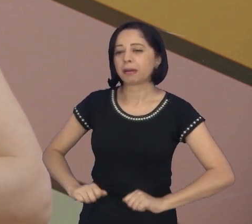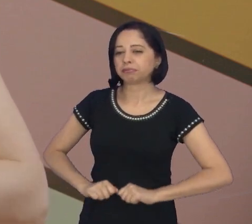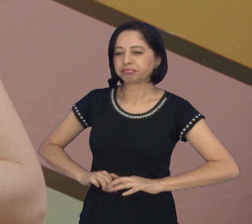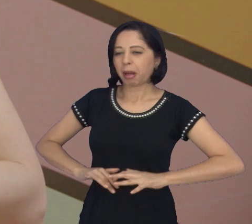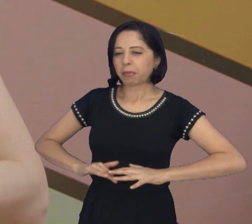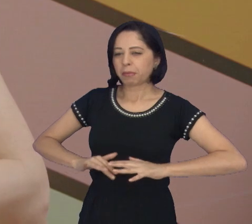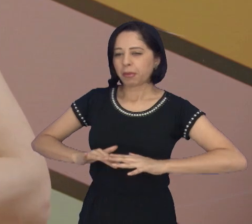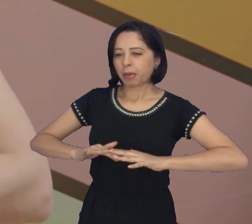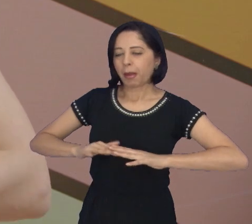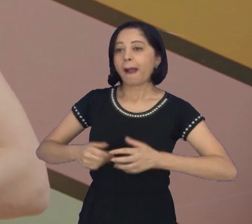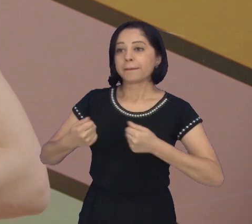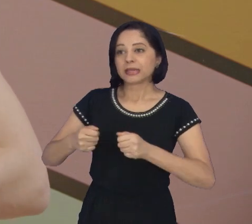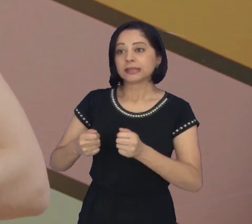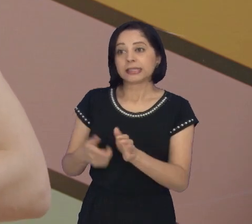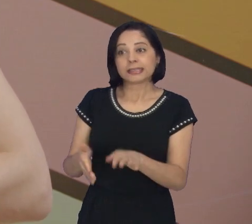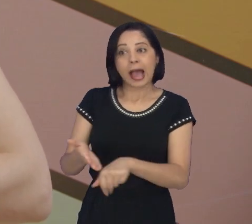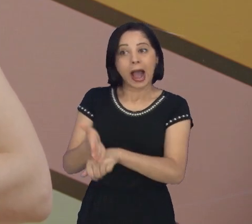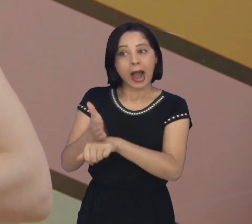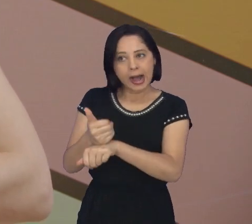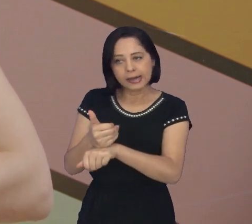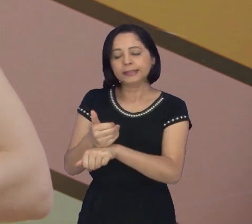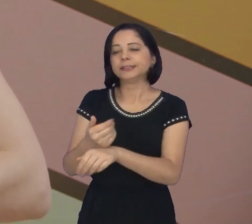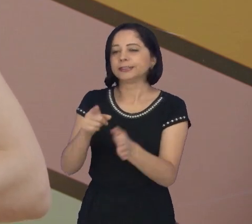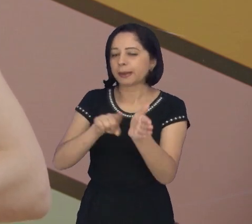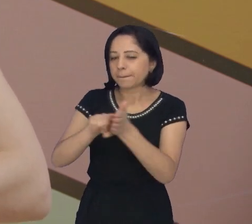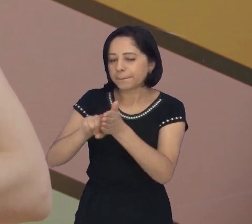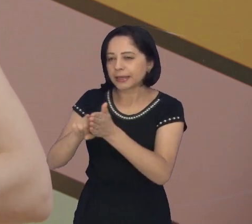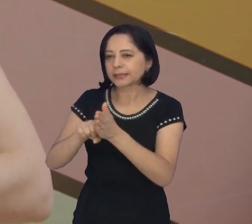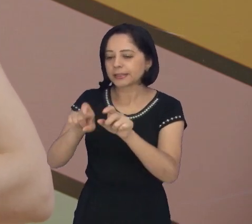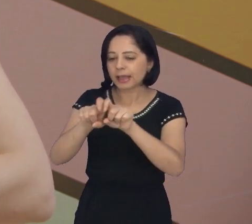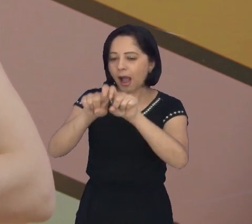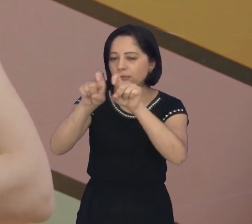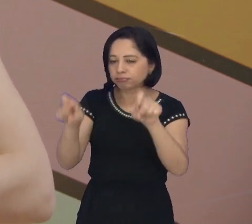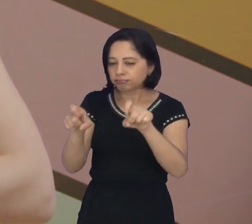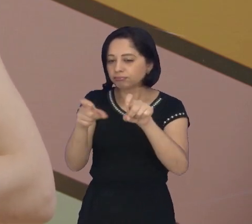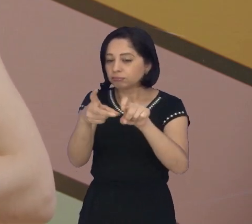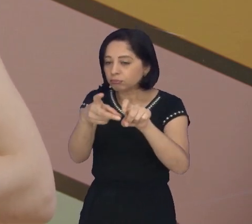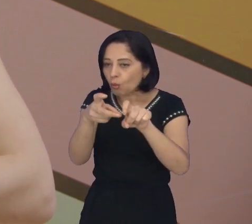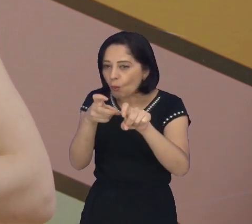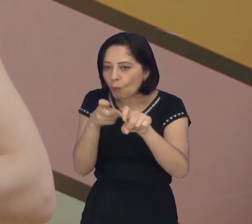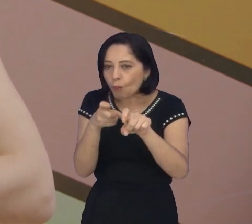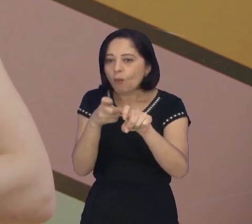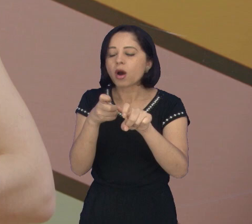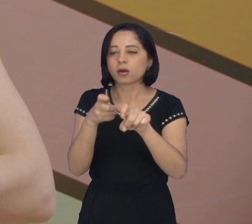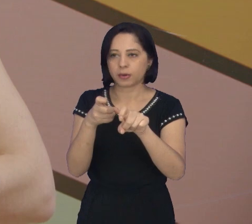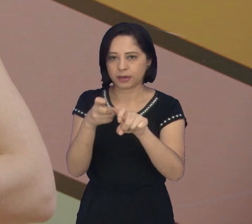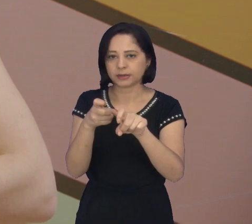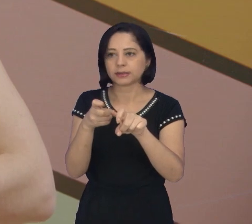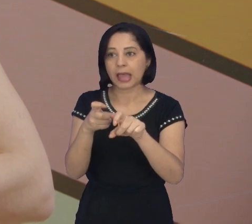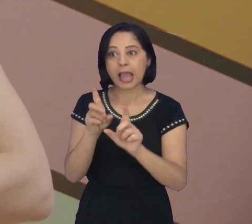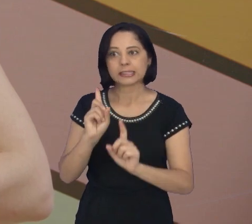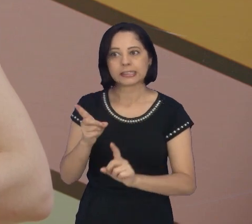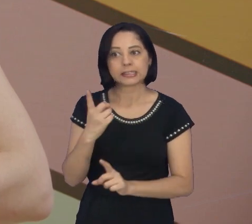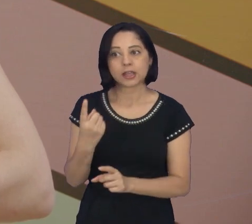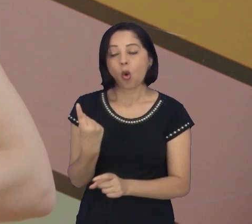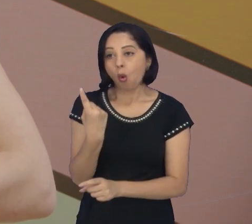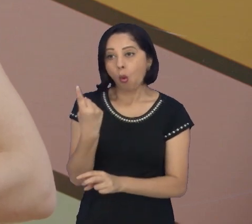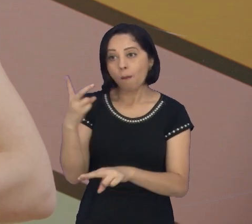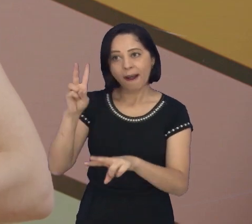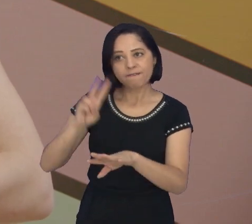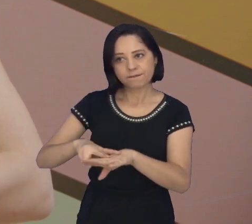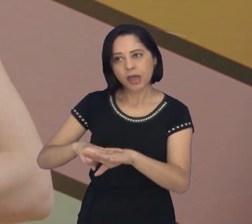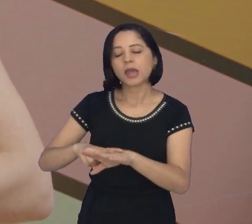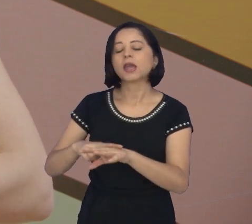antes, mas para a população geral, 25 a 64 anos, a coleta do Papa Nicolau. Inicialmente, anualmente, por 2